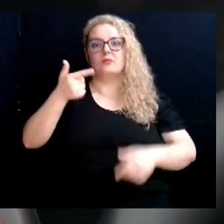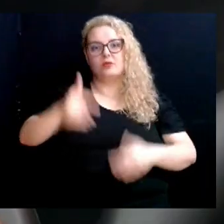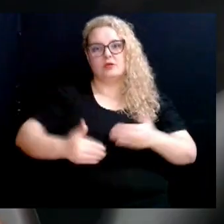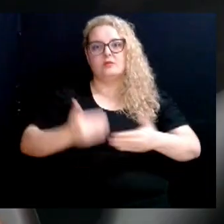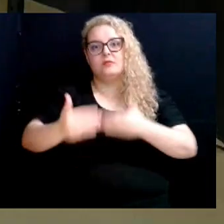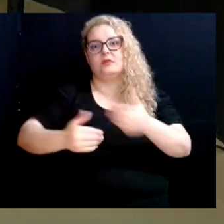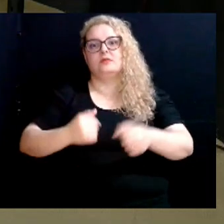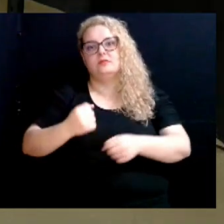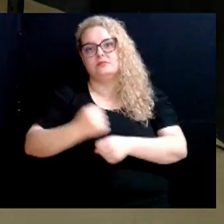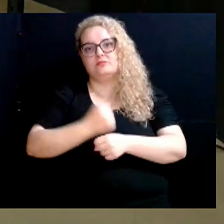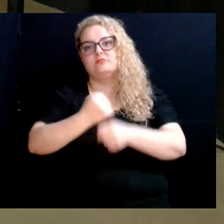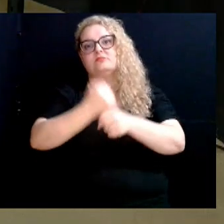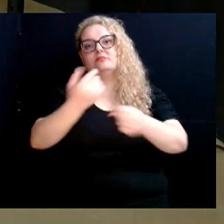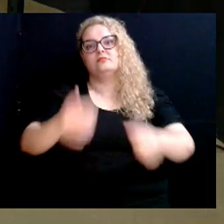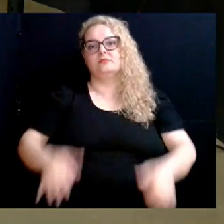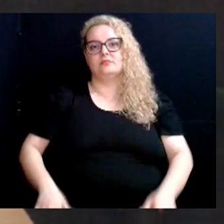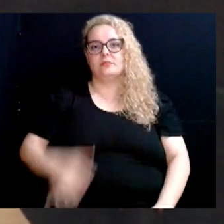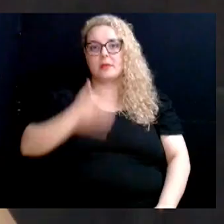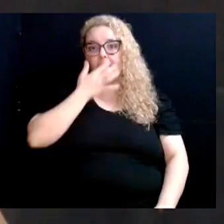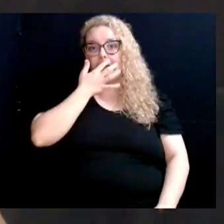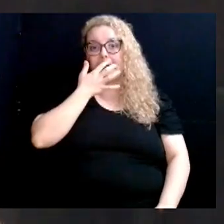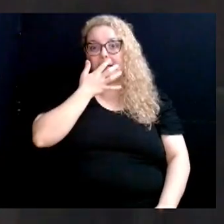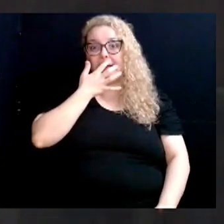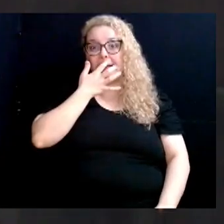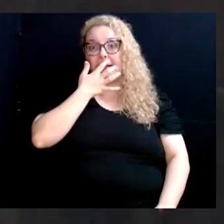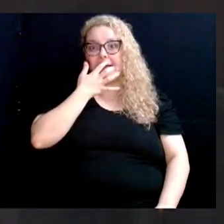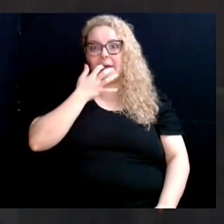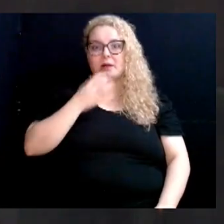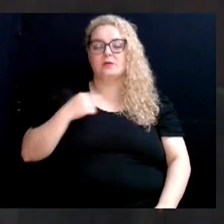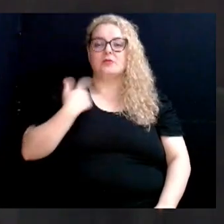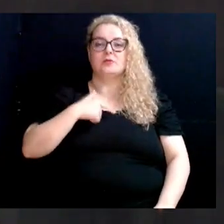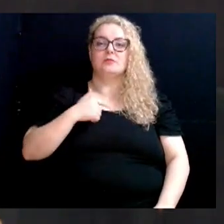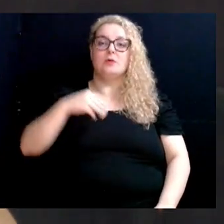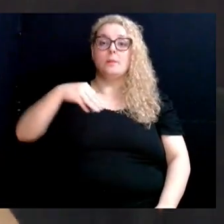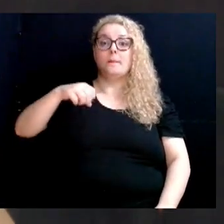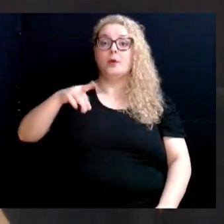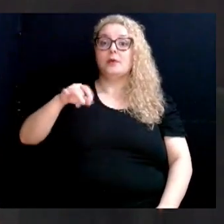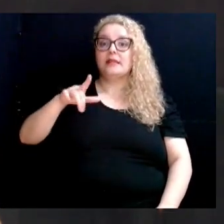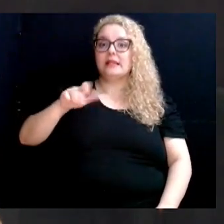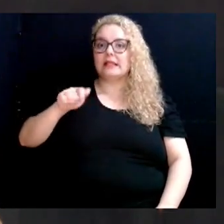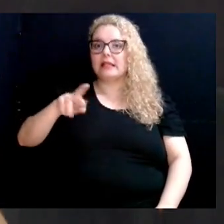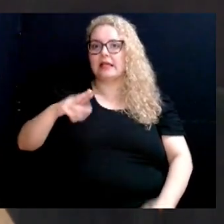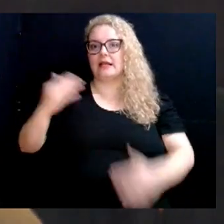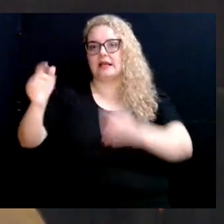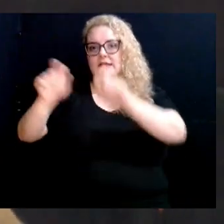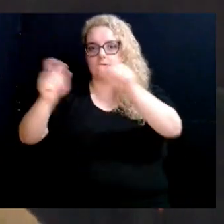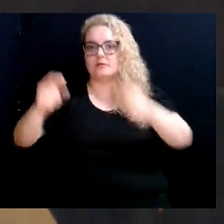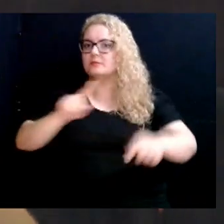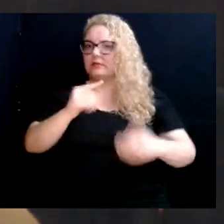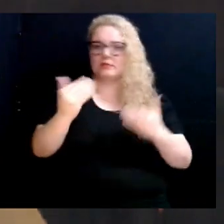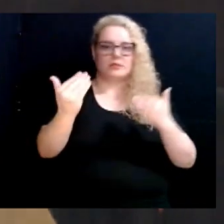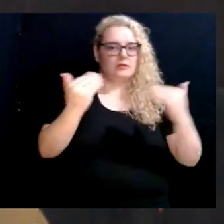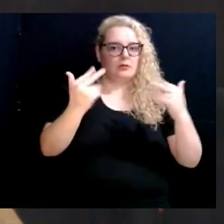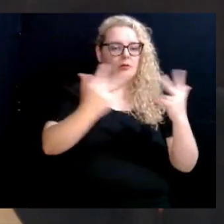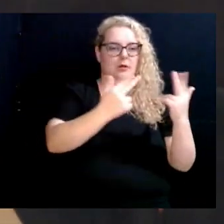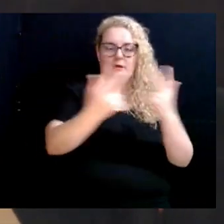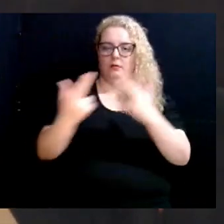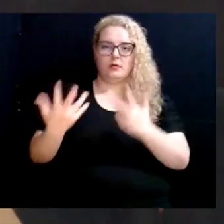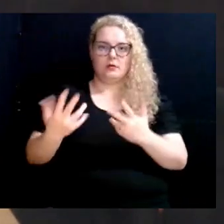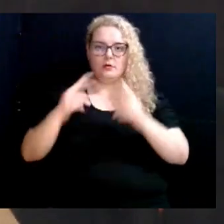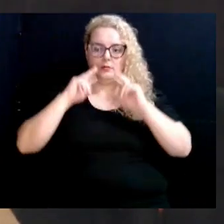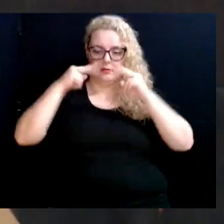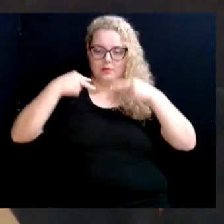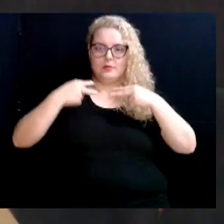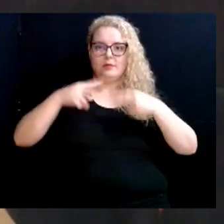tempo. A gente pode modelar os outros, mas não igualar. Então, sempre olhe para você. E lembre